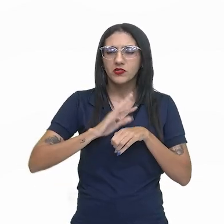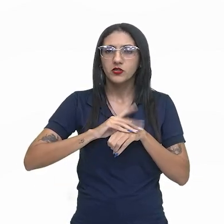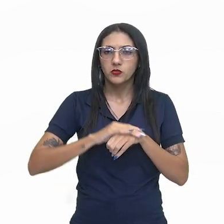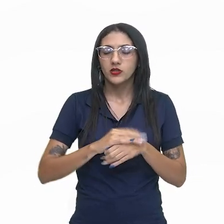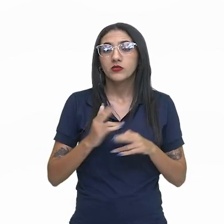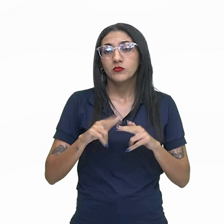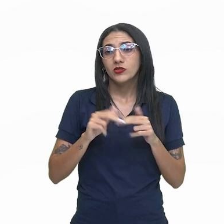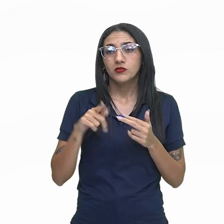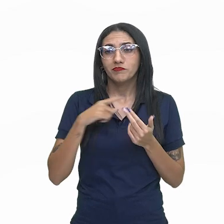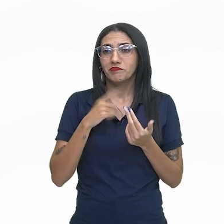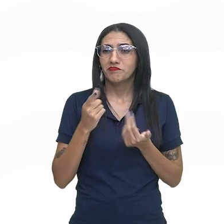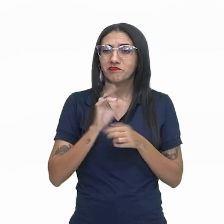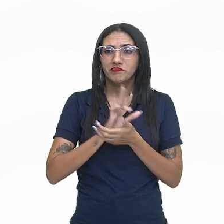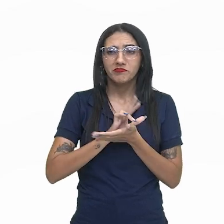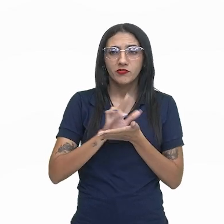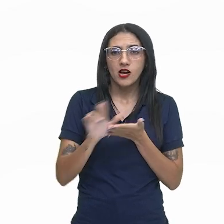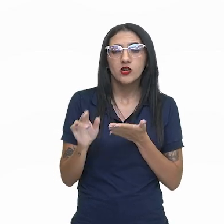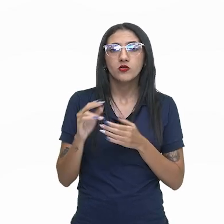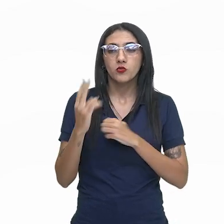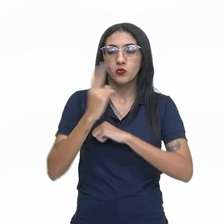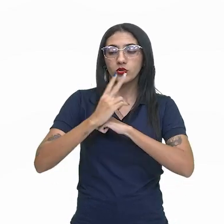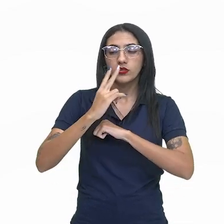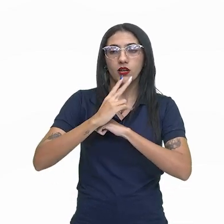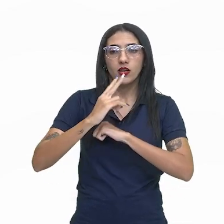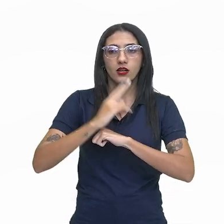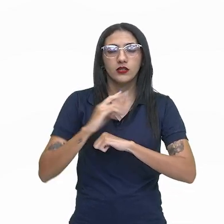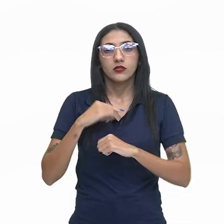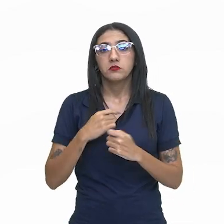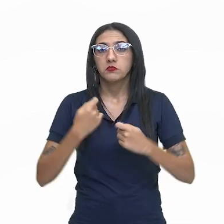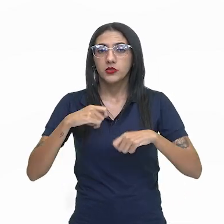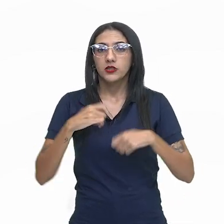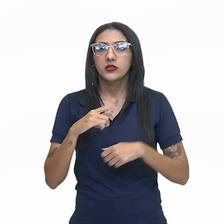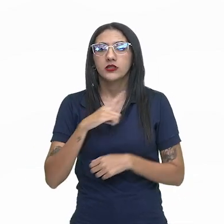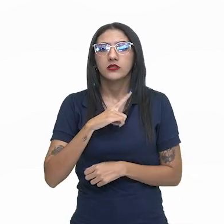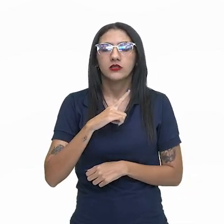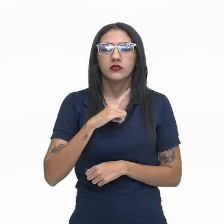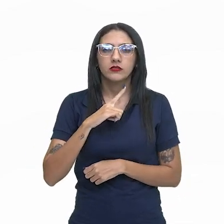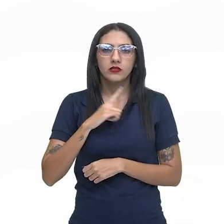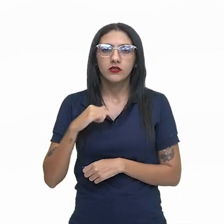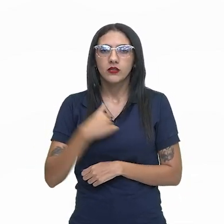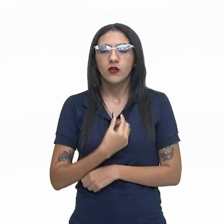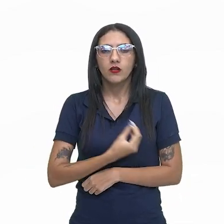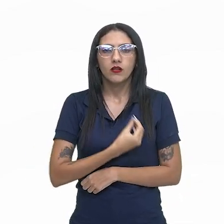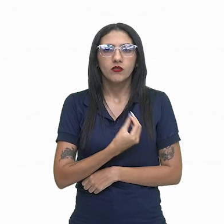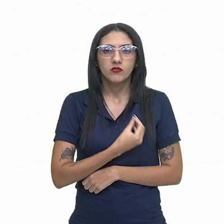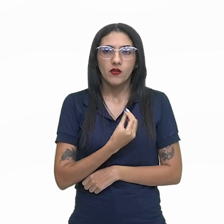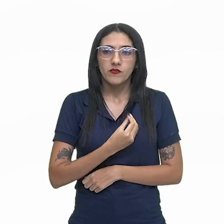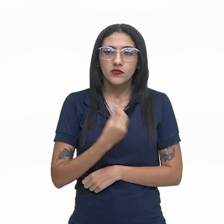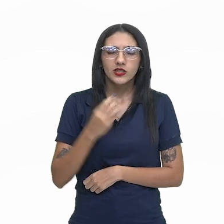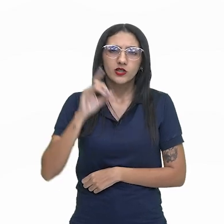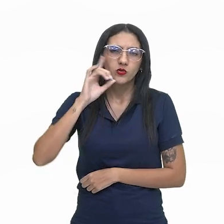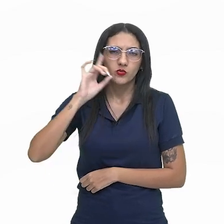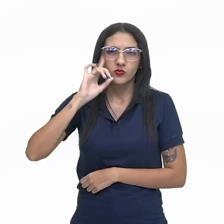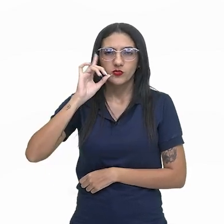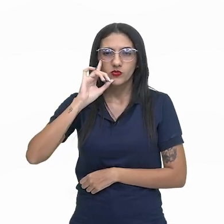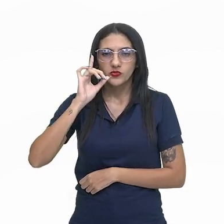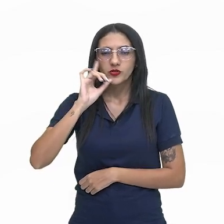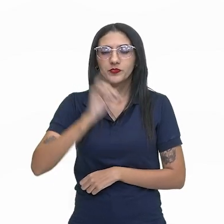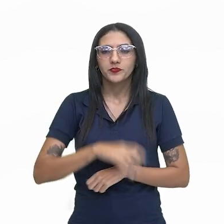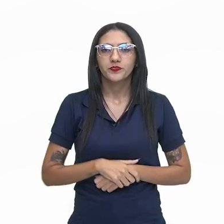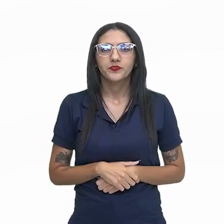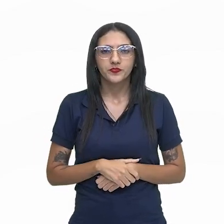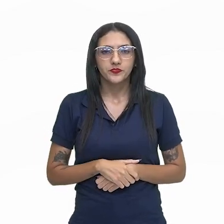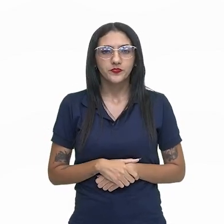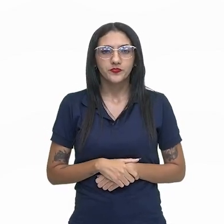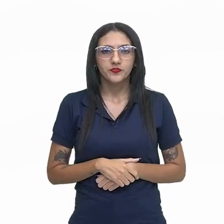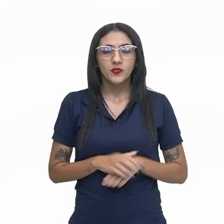desses pequenos cuidados, né, que nós podemos realizar aí durante o nosso dia a dia, né? Mesmo eu